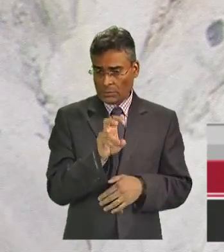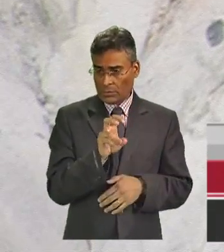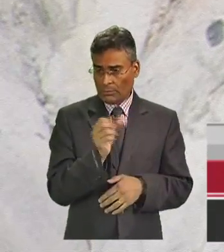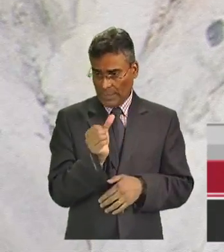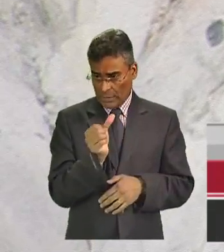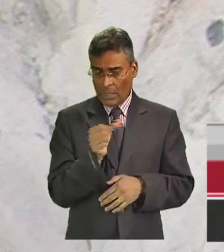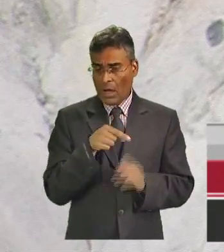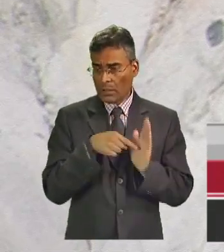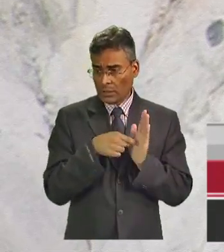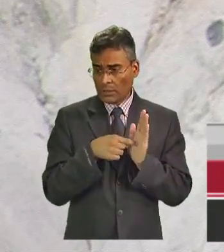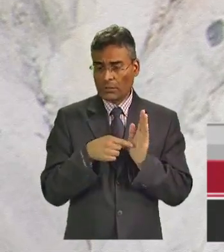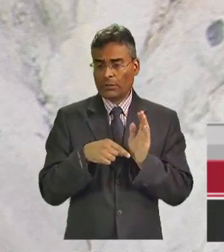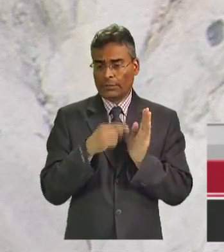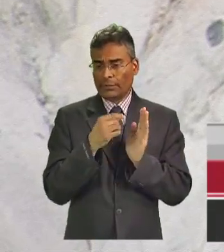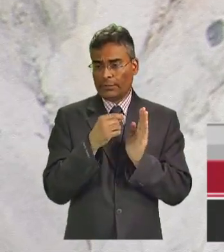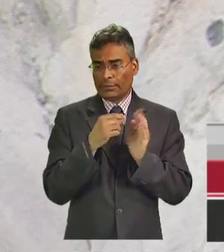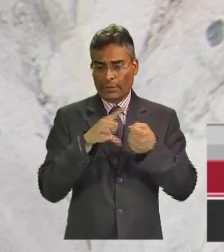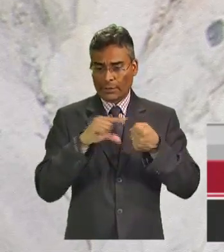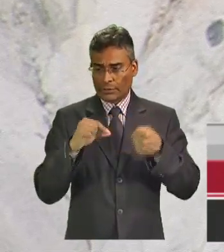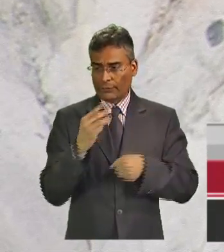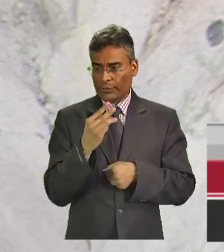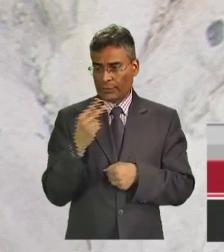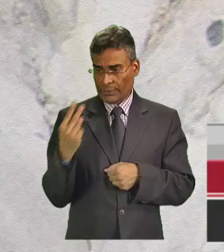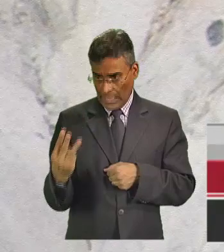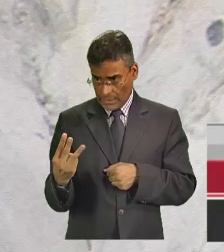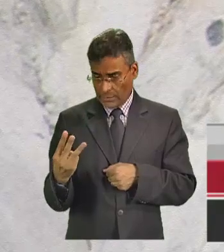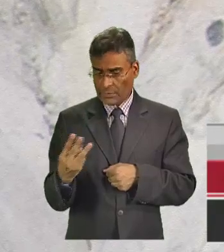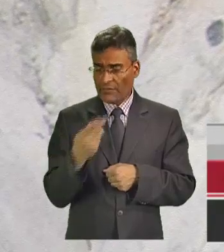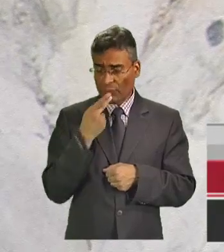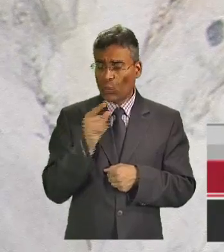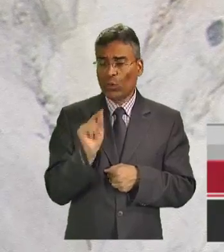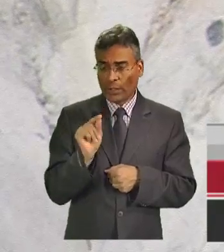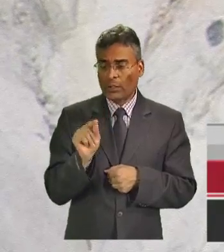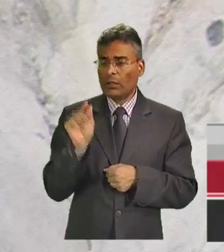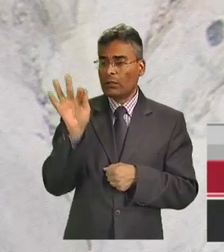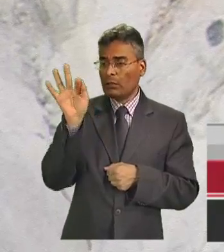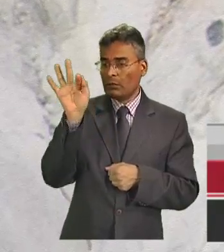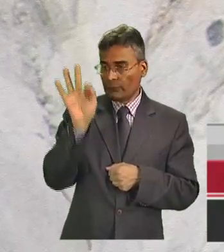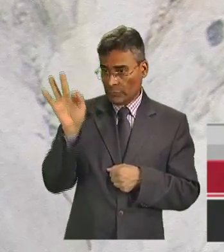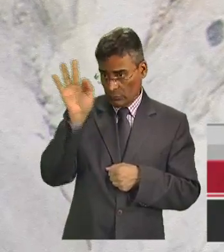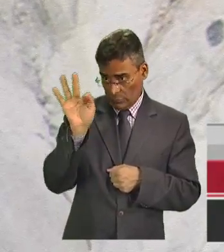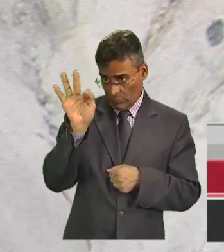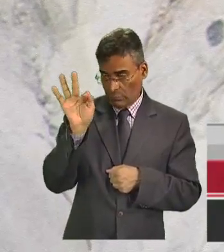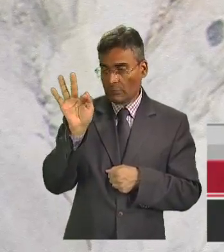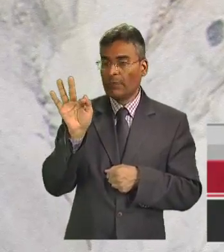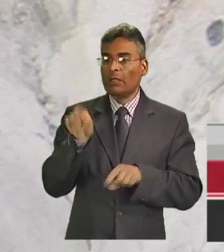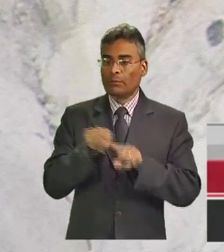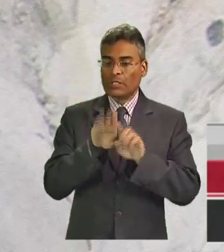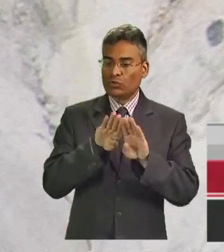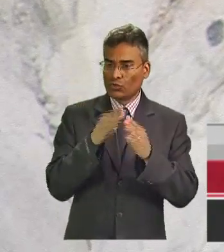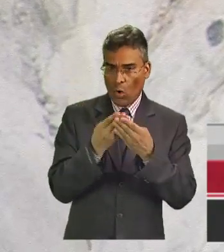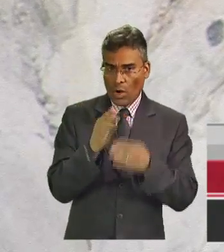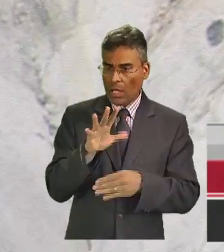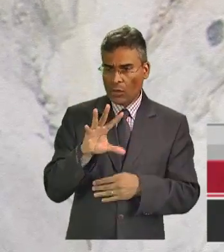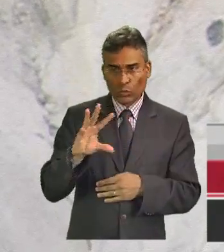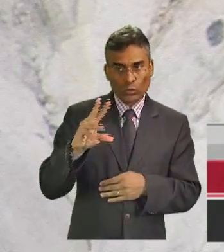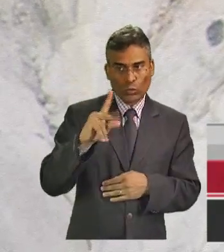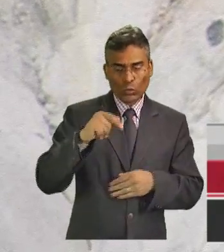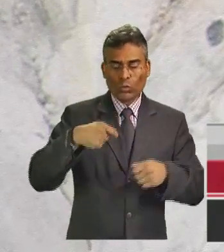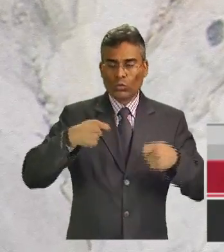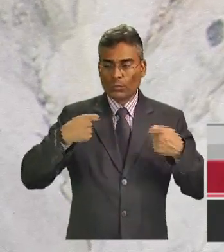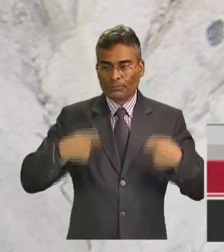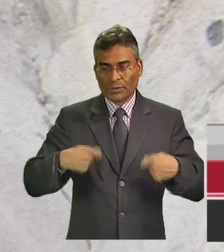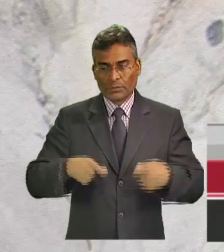23, fala o seguinte: as instituições federais de ensino, de educação básica e superior, devem proporcionar